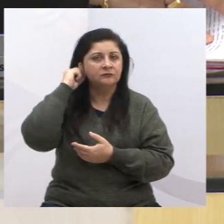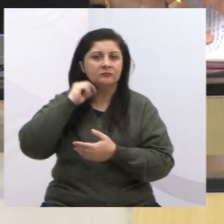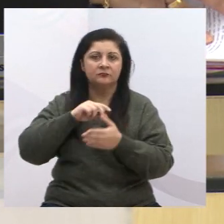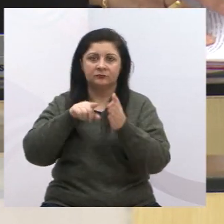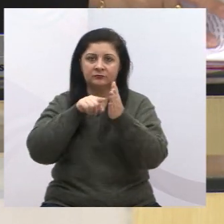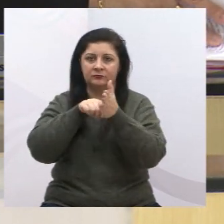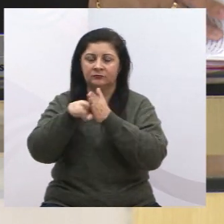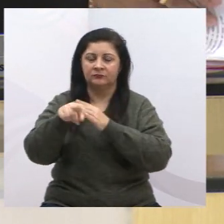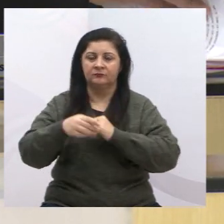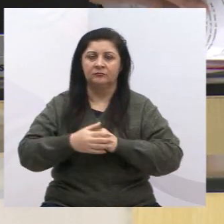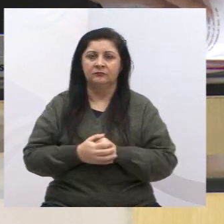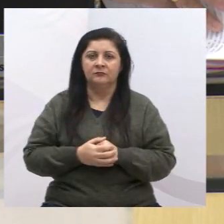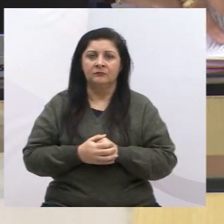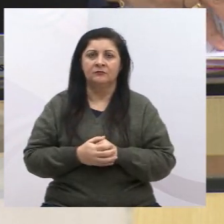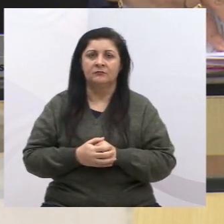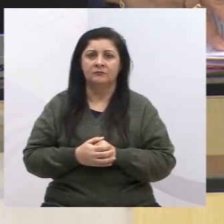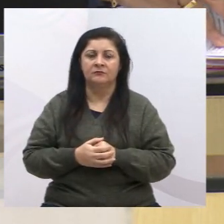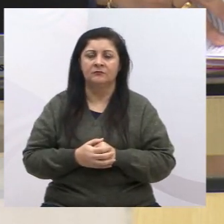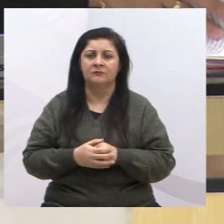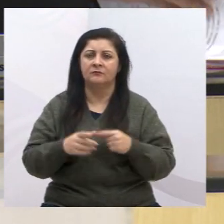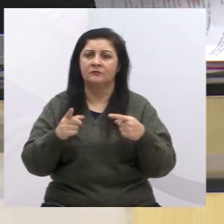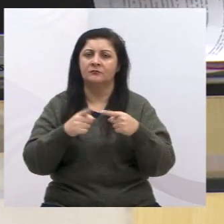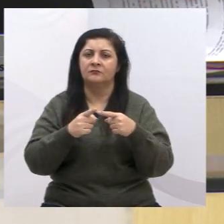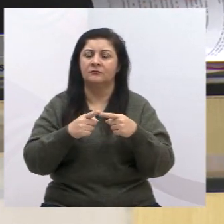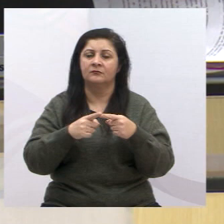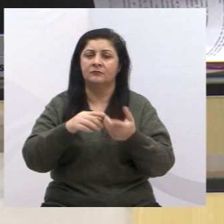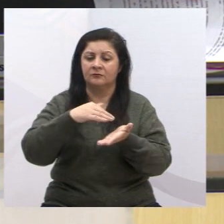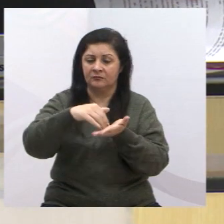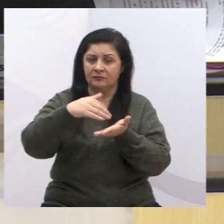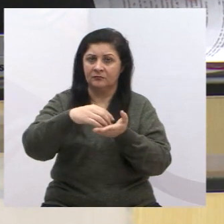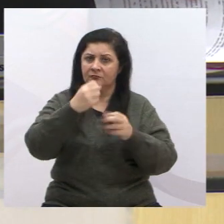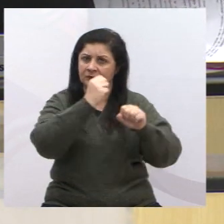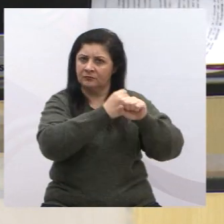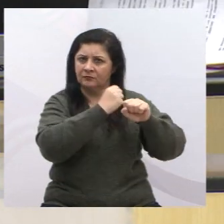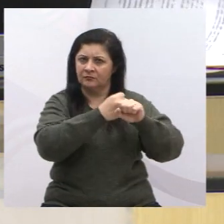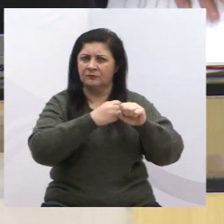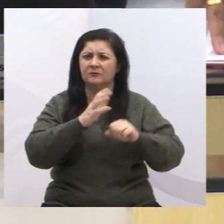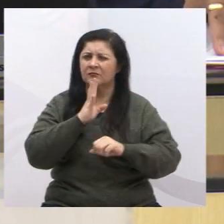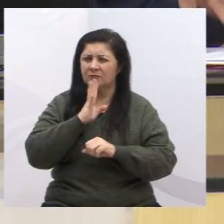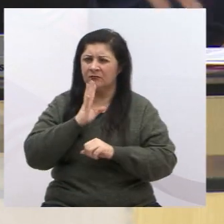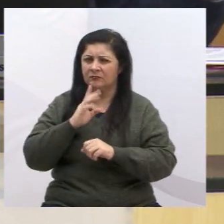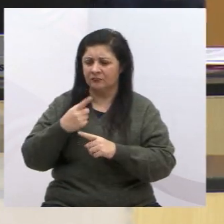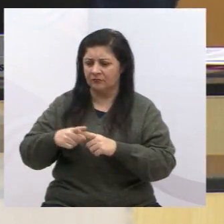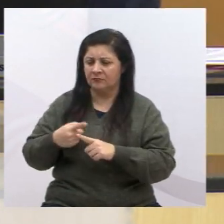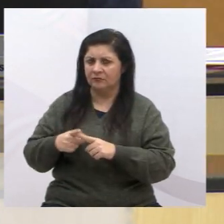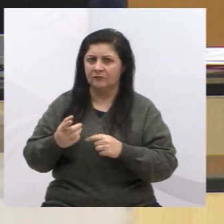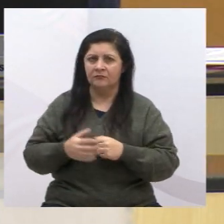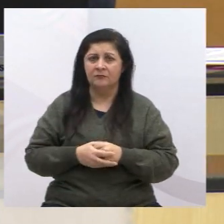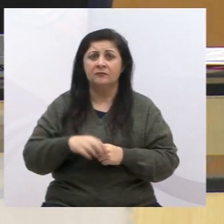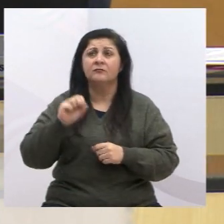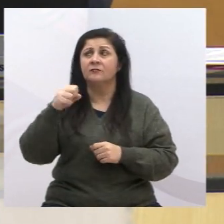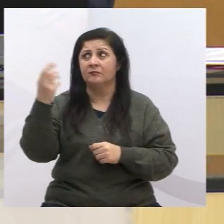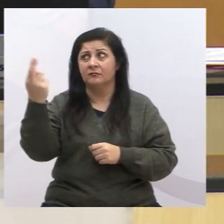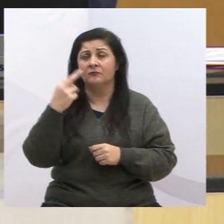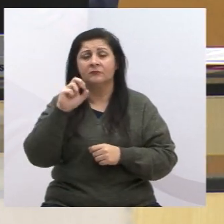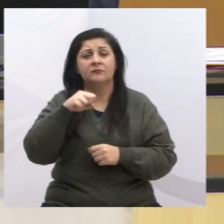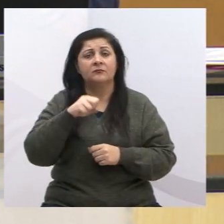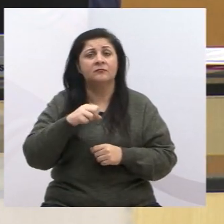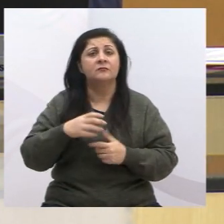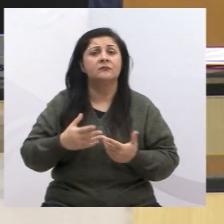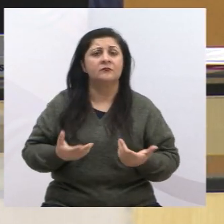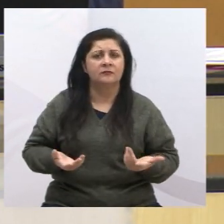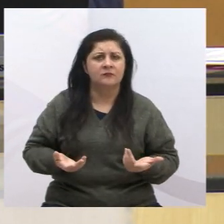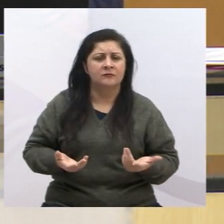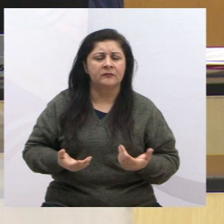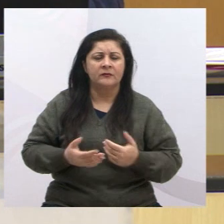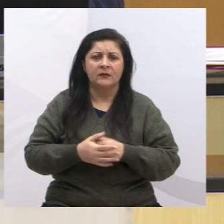de informações. A Secretaria de Infraestrutura tem conhecimento desse problema? Em caso positivo,